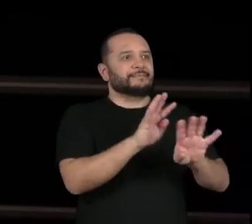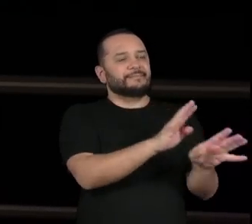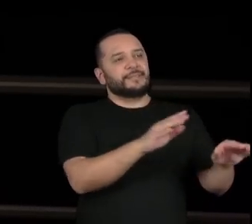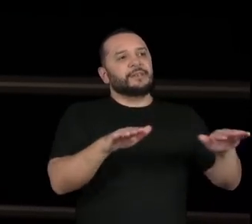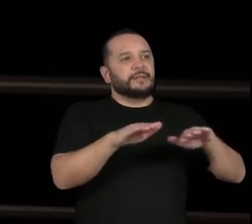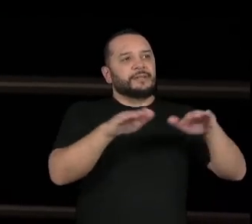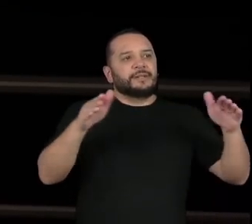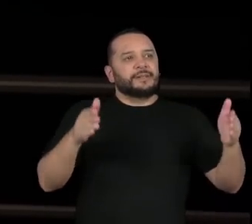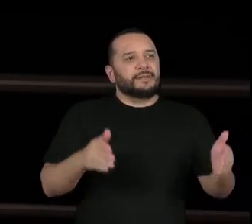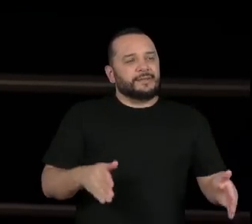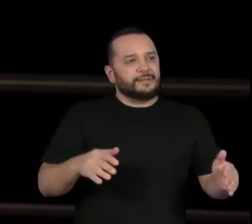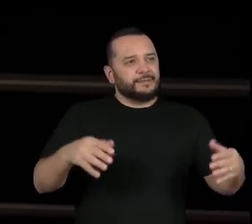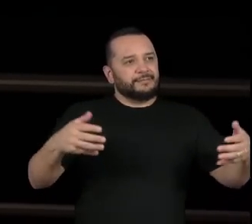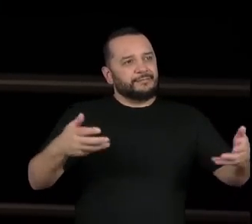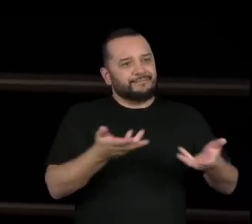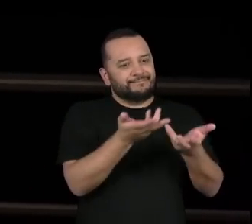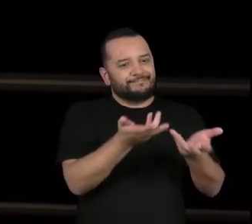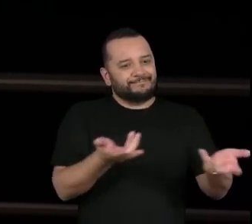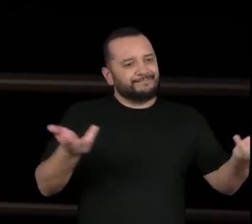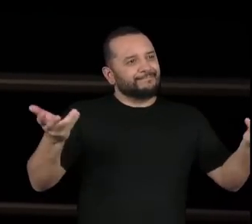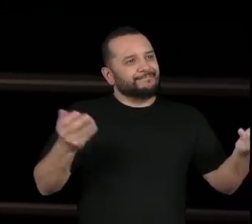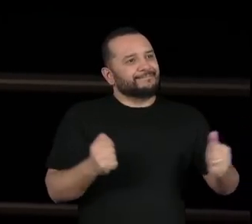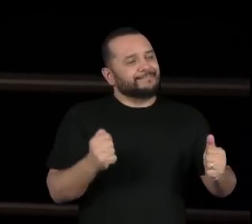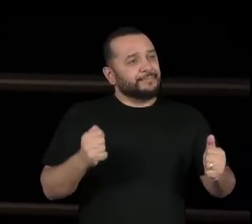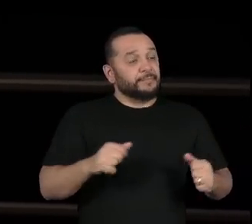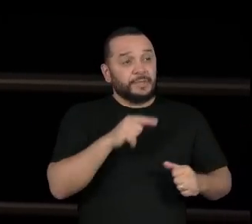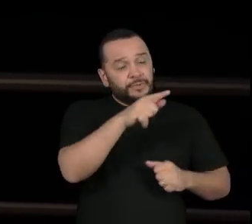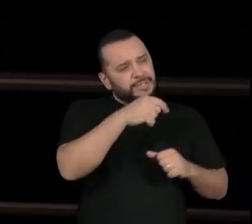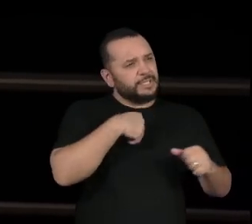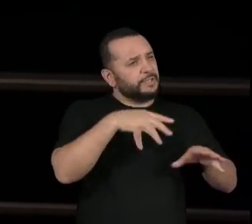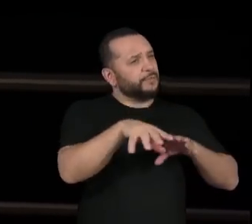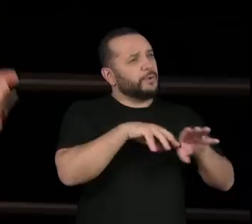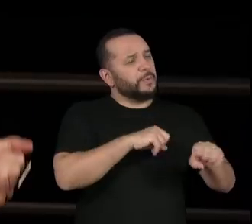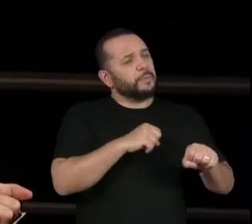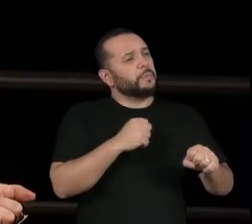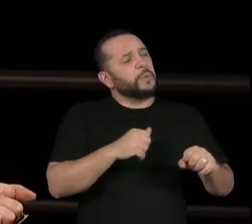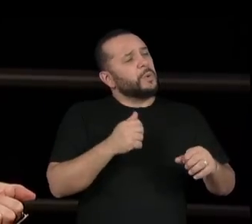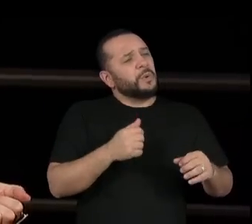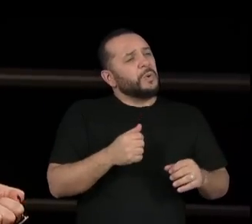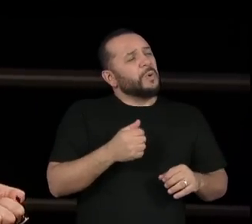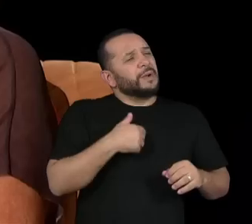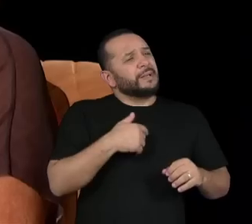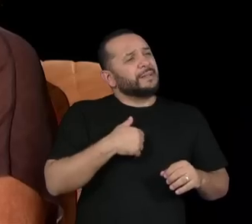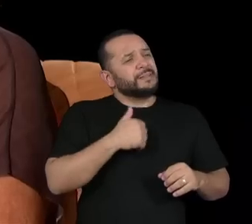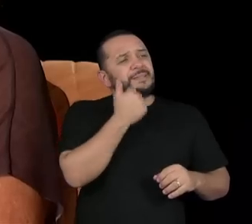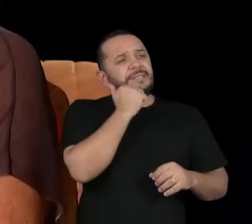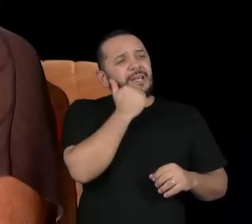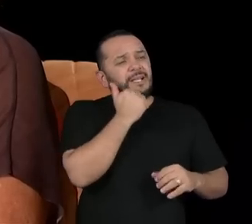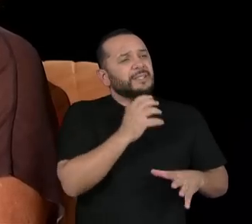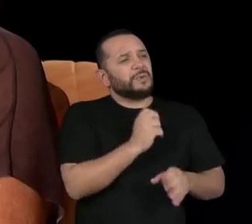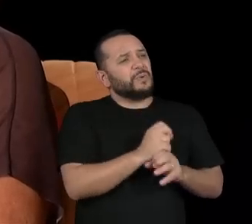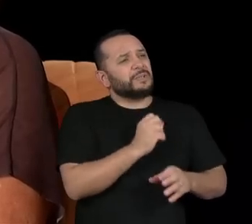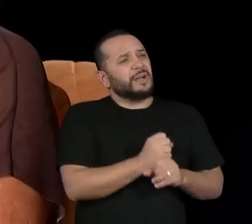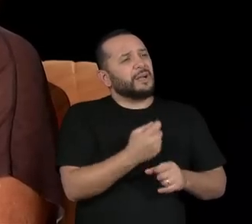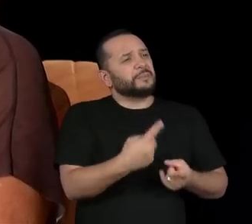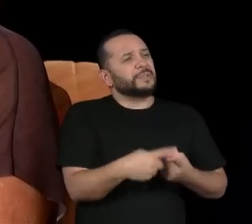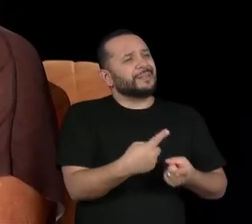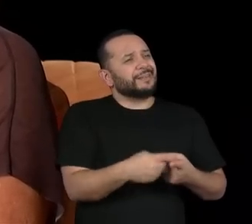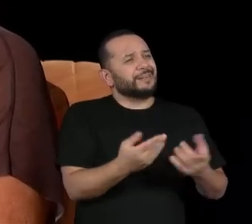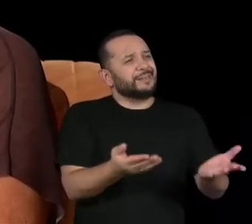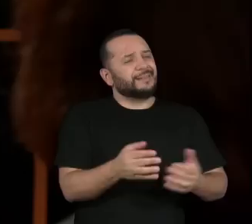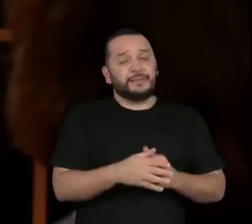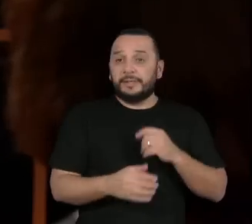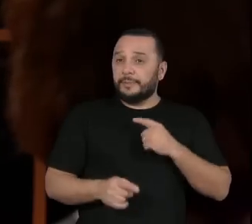Mas você se forma em ciências contábeis. Por que ciências contábeis? Porque meu pai queria que eu